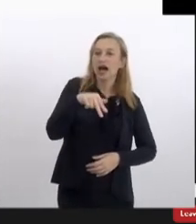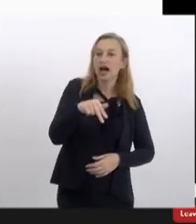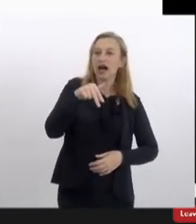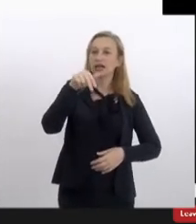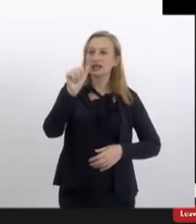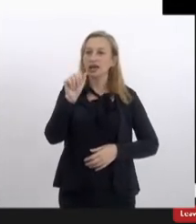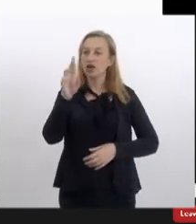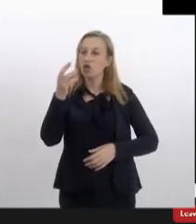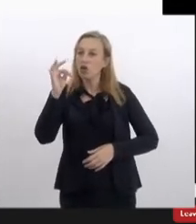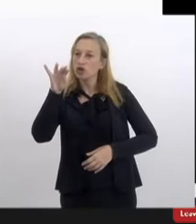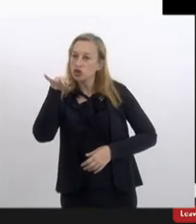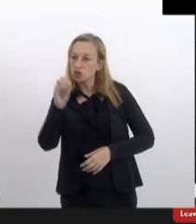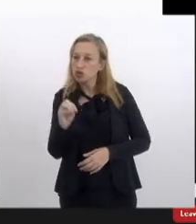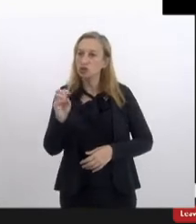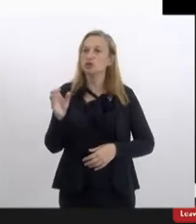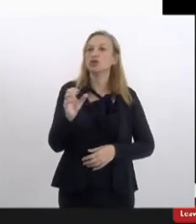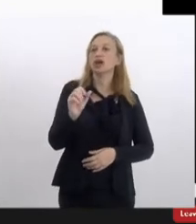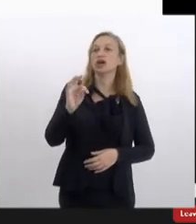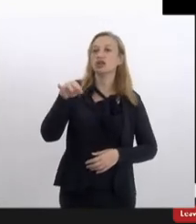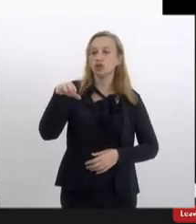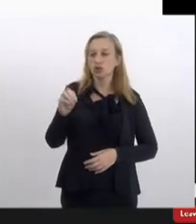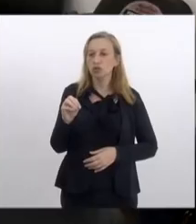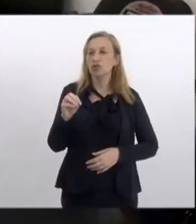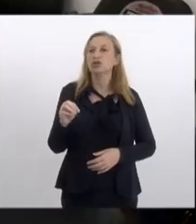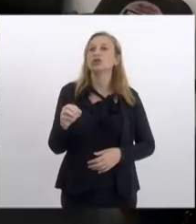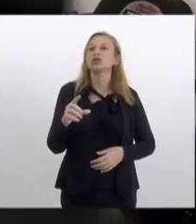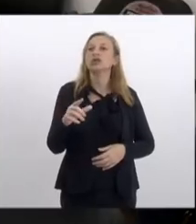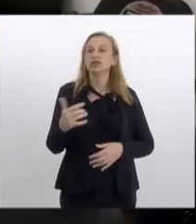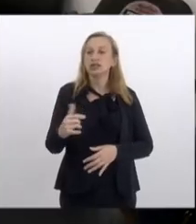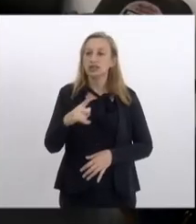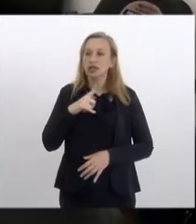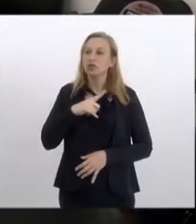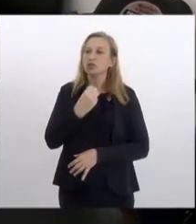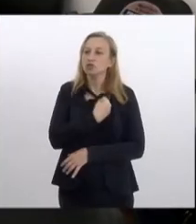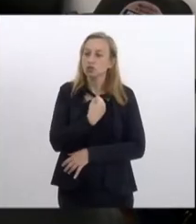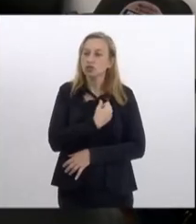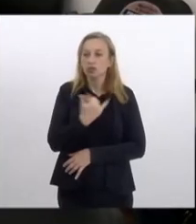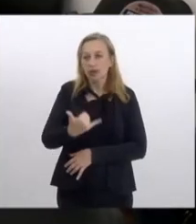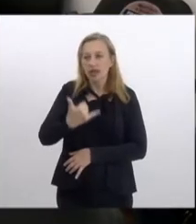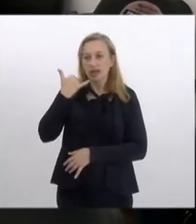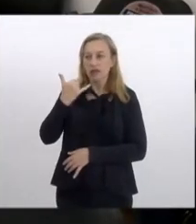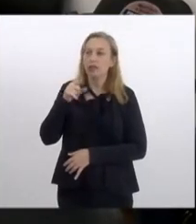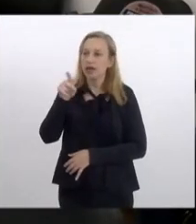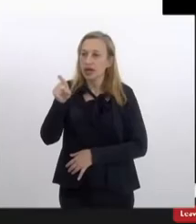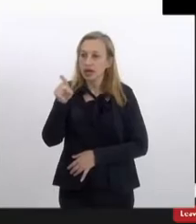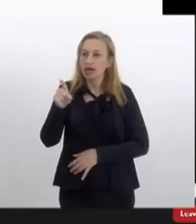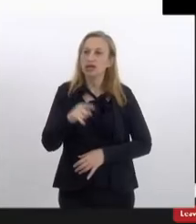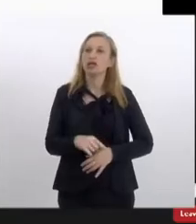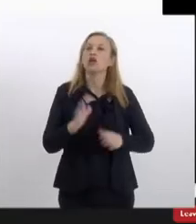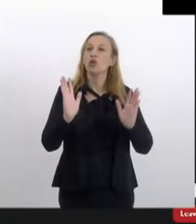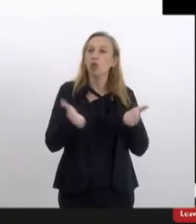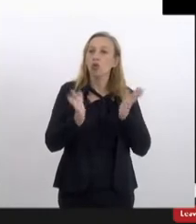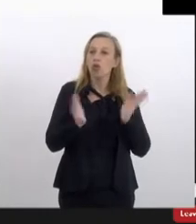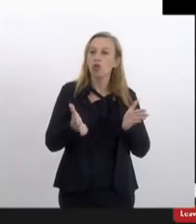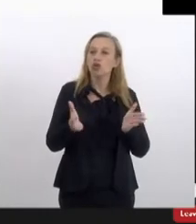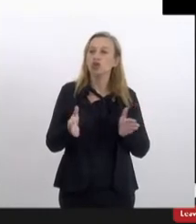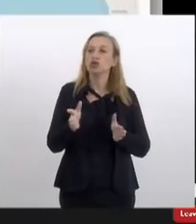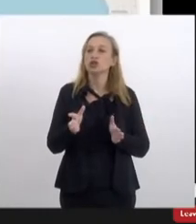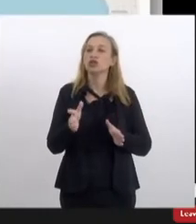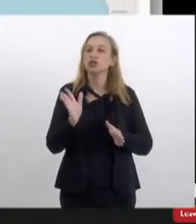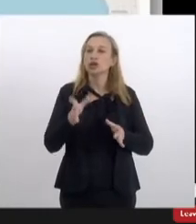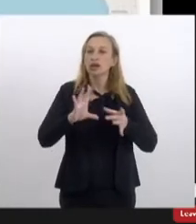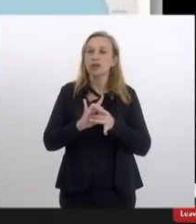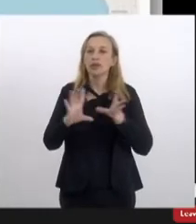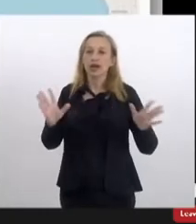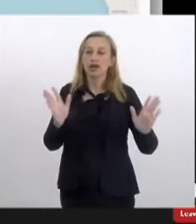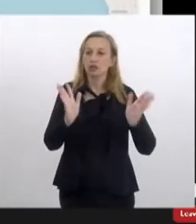linha 132 para os narcóticos anônimos, nós cedemos uma linha para eles e hoje já está